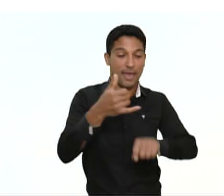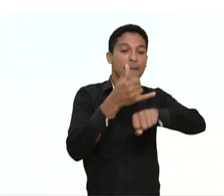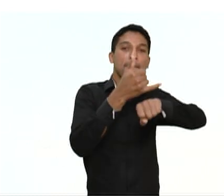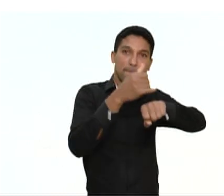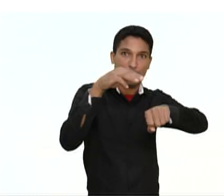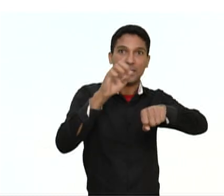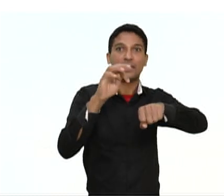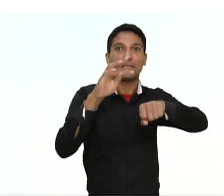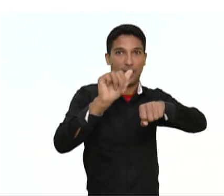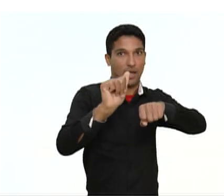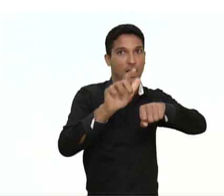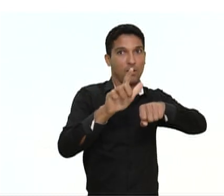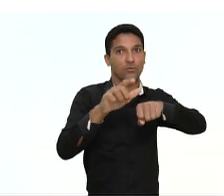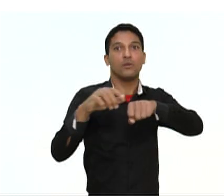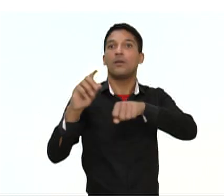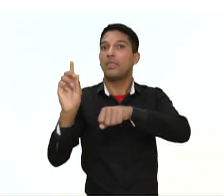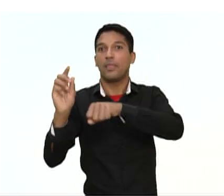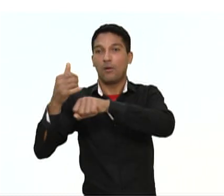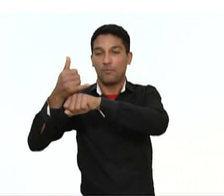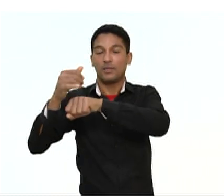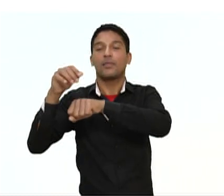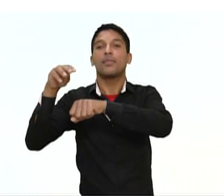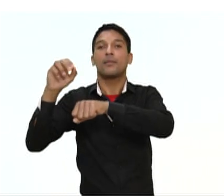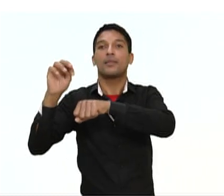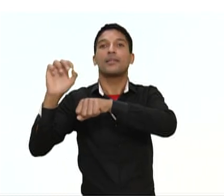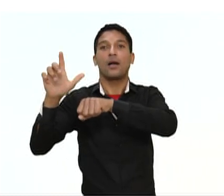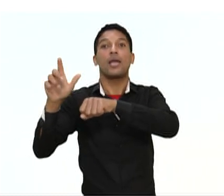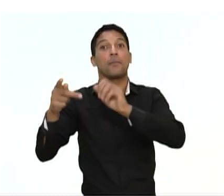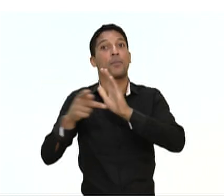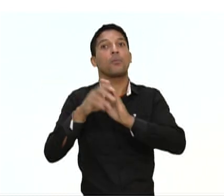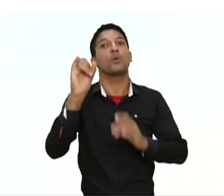O2, obviamente que não.